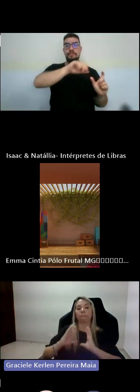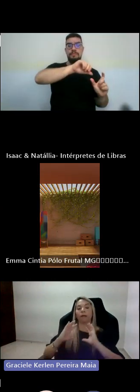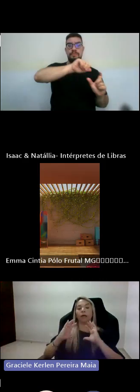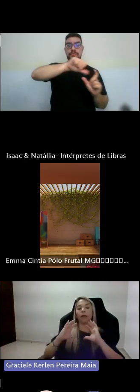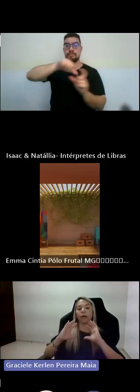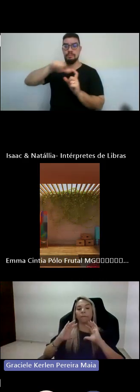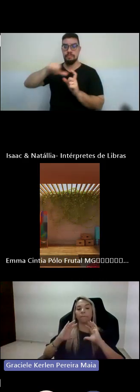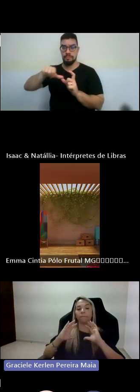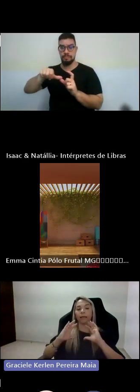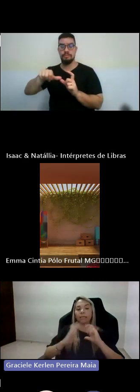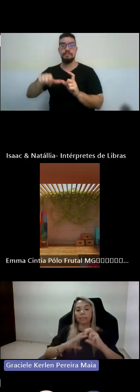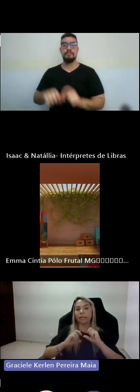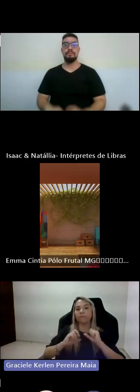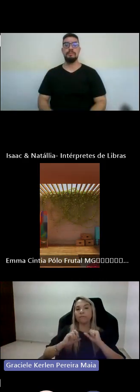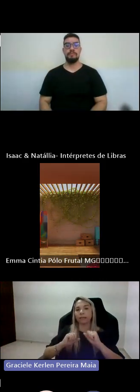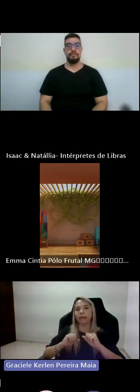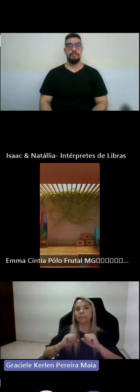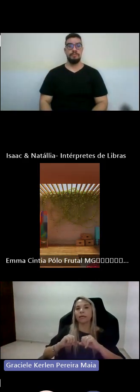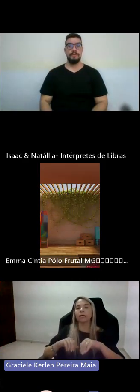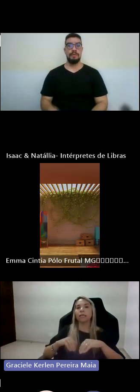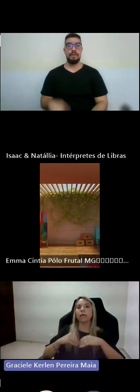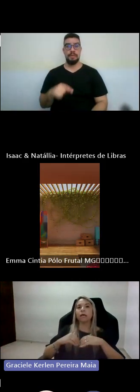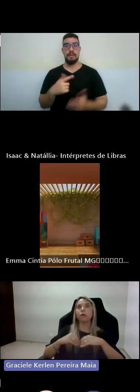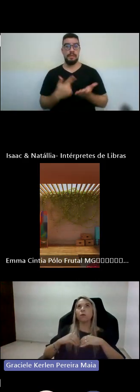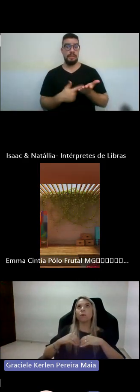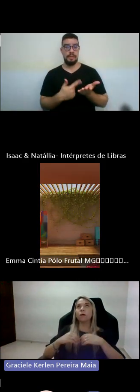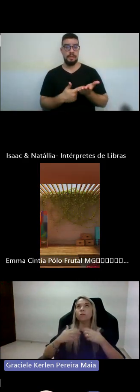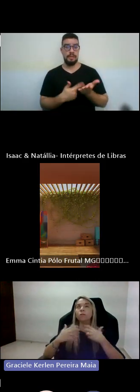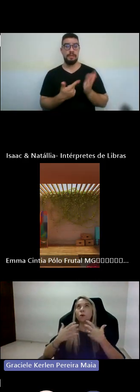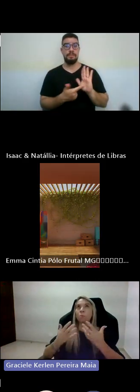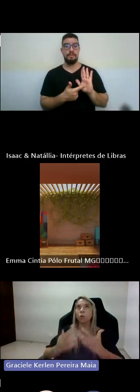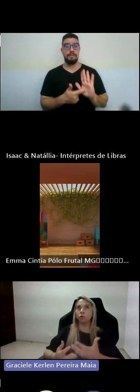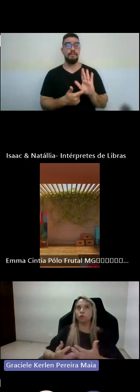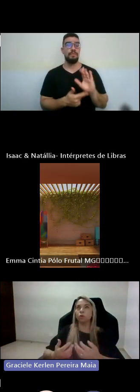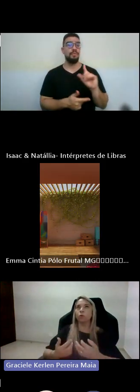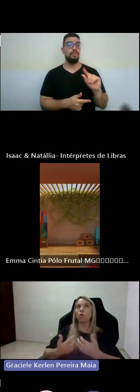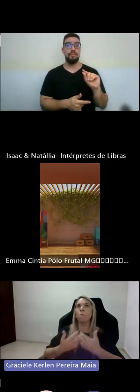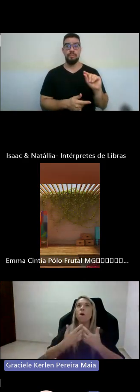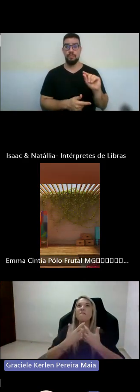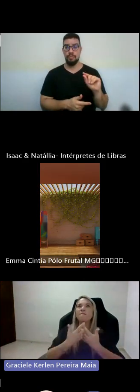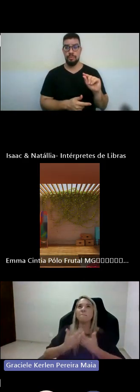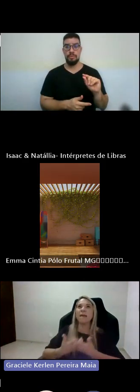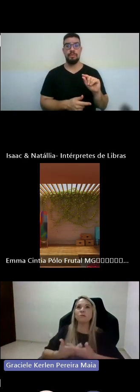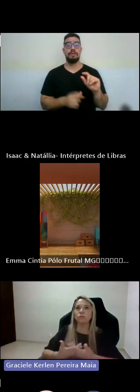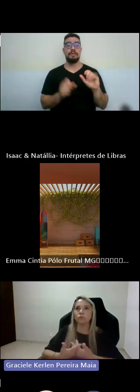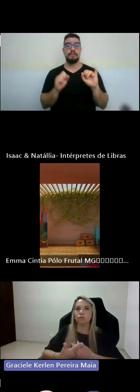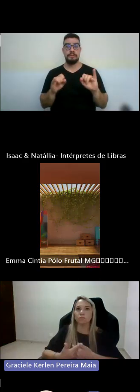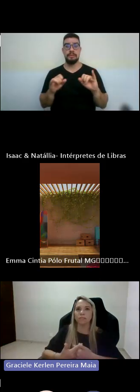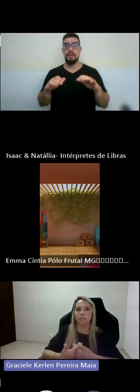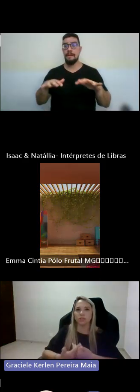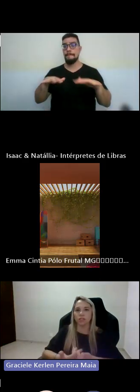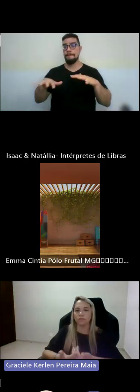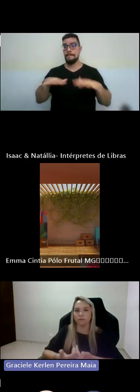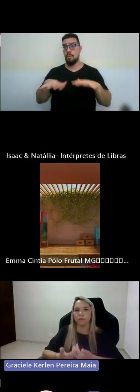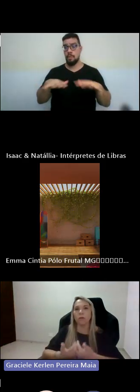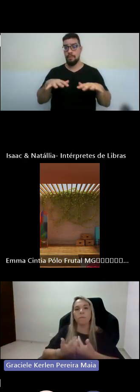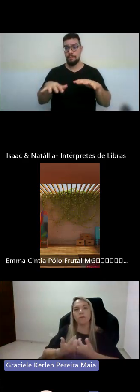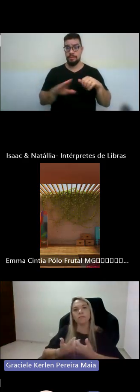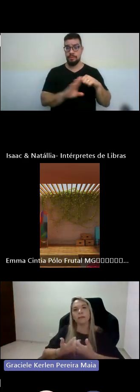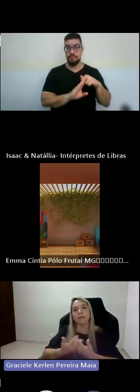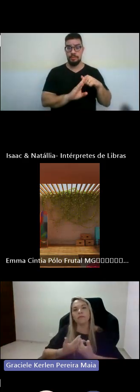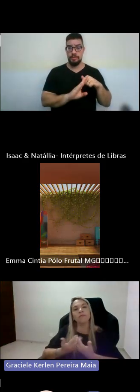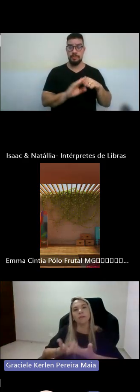tem, esse livro traz que quando eu mudo o movimento do substantivo,